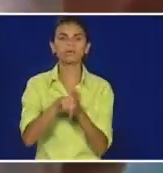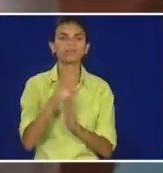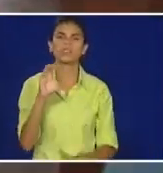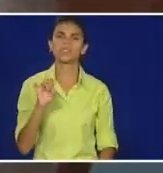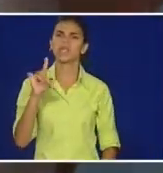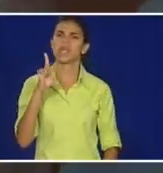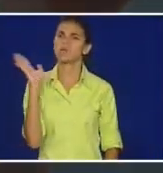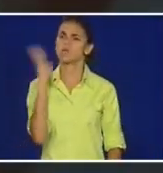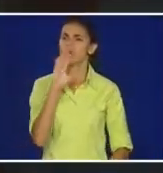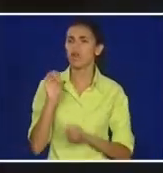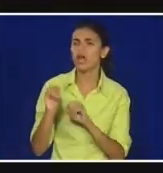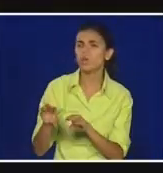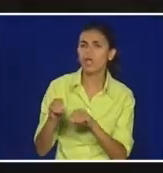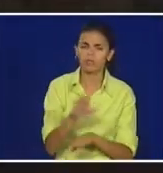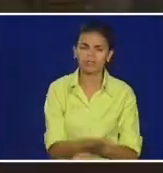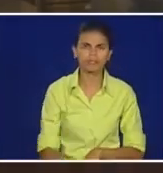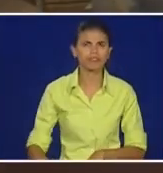infantil.